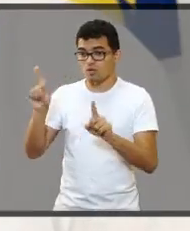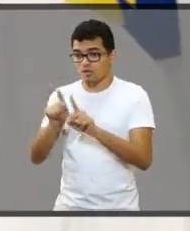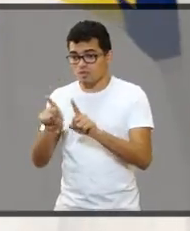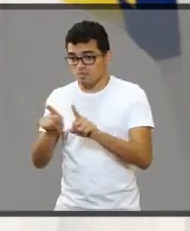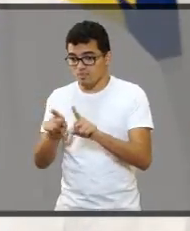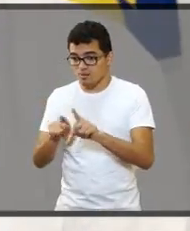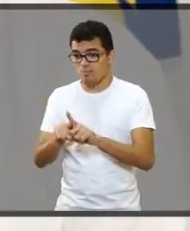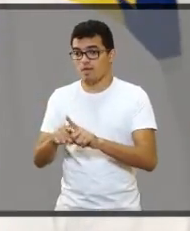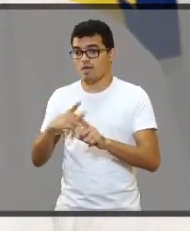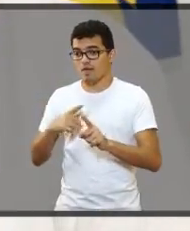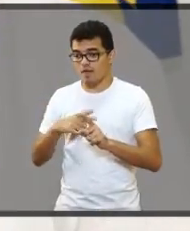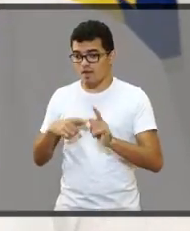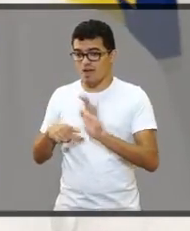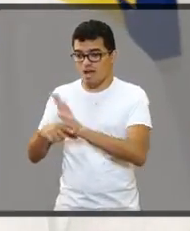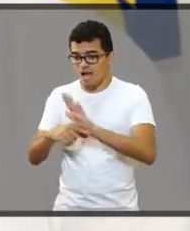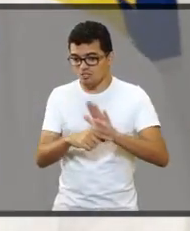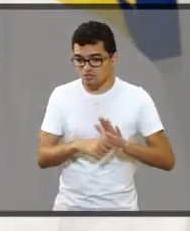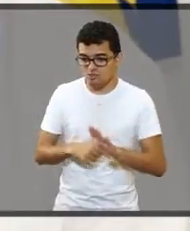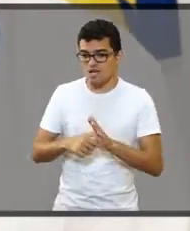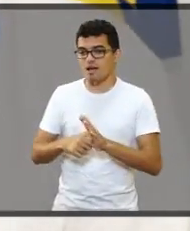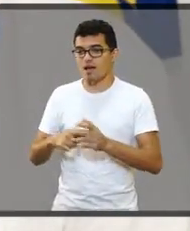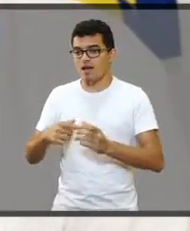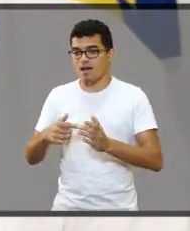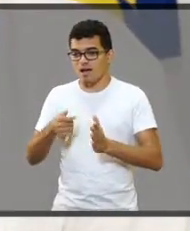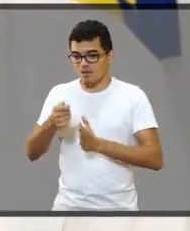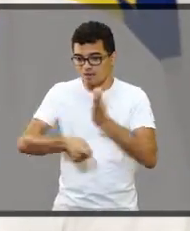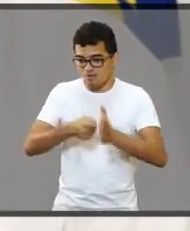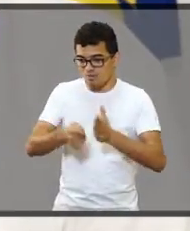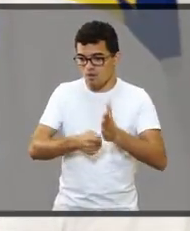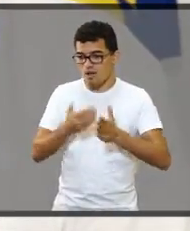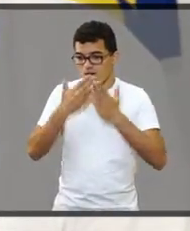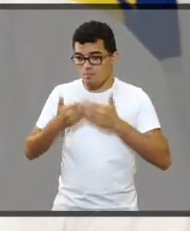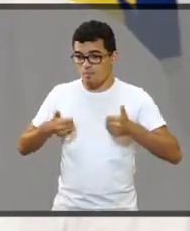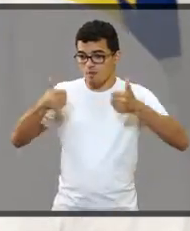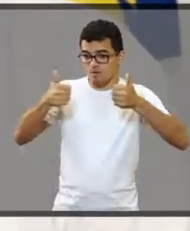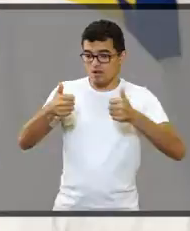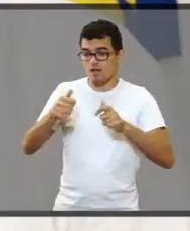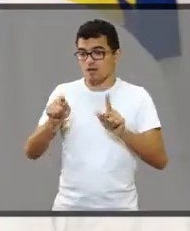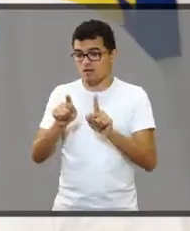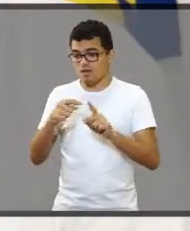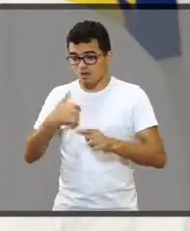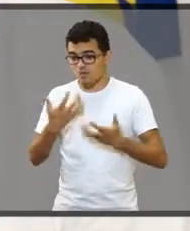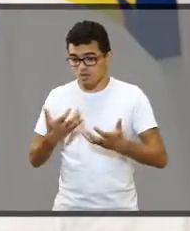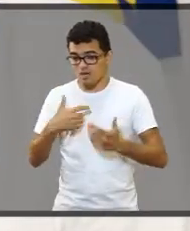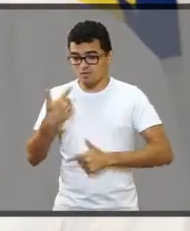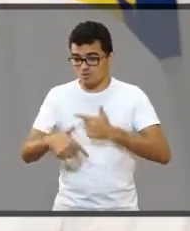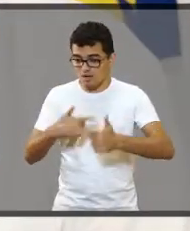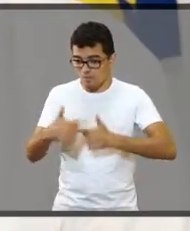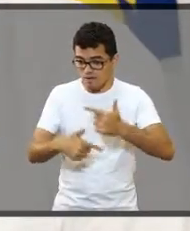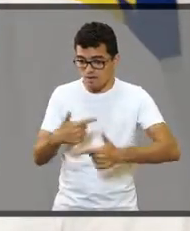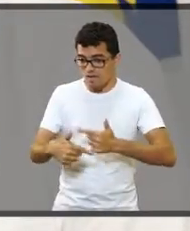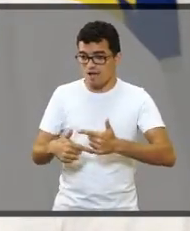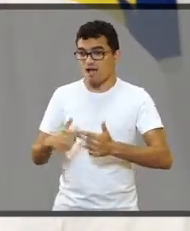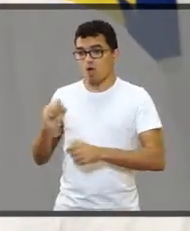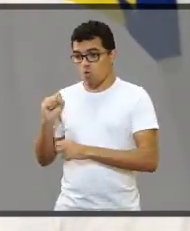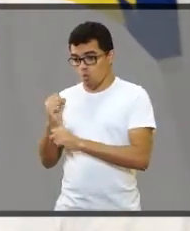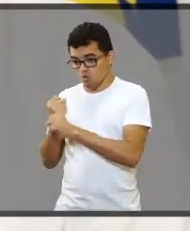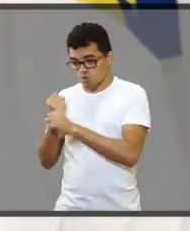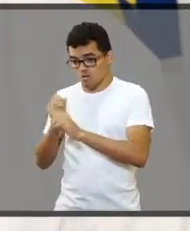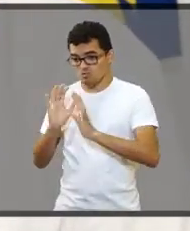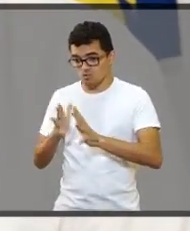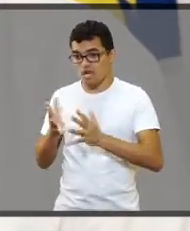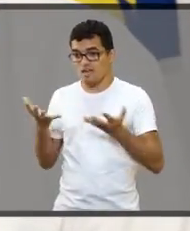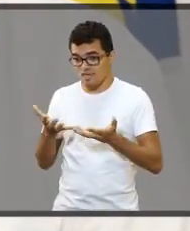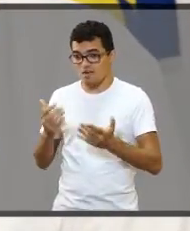fazendo recuperar a nossa cidade. Espero trabalhar muito, como trabalhou esses 8 anos, trabalhar muito mais para